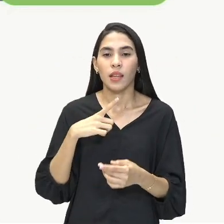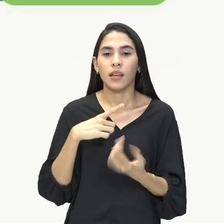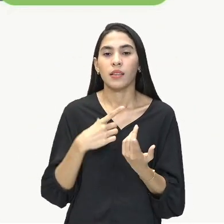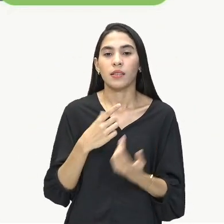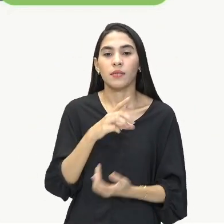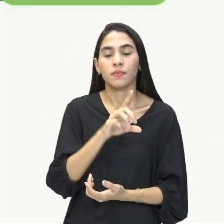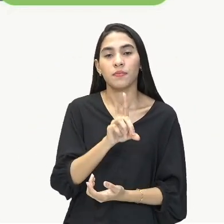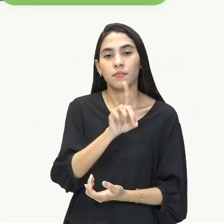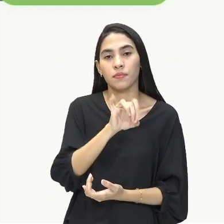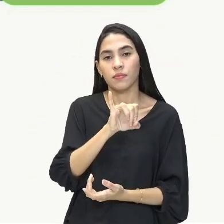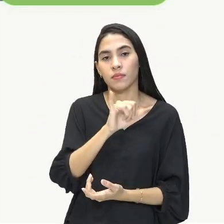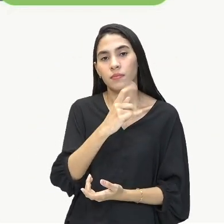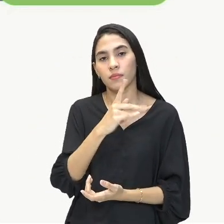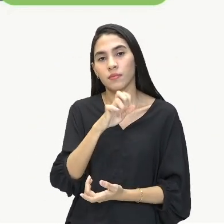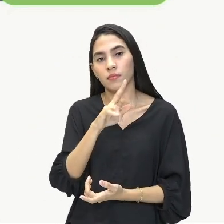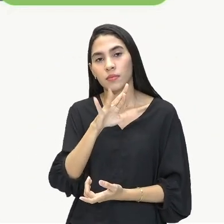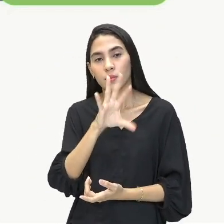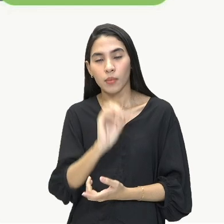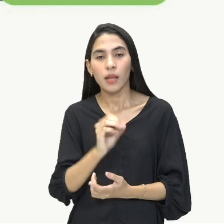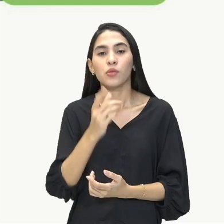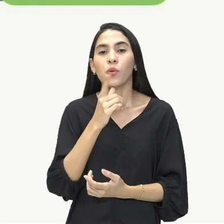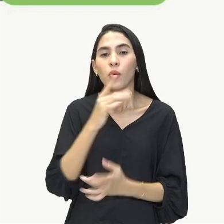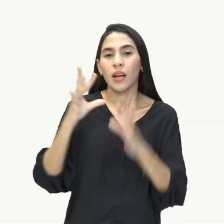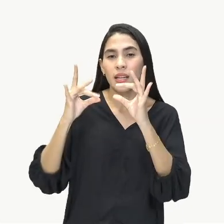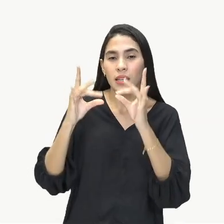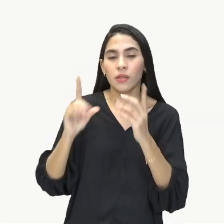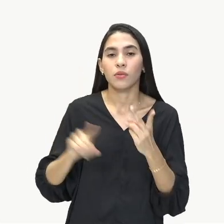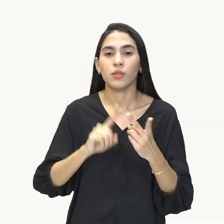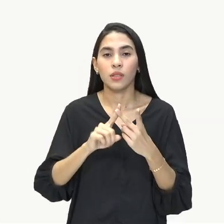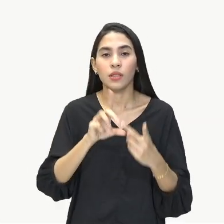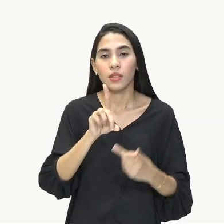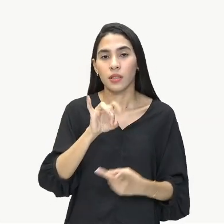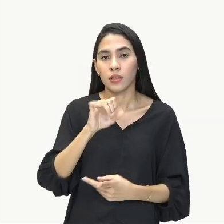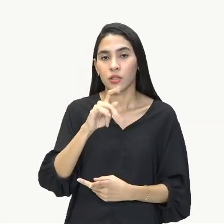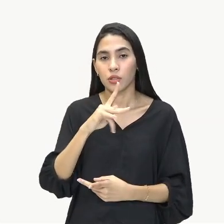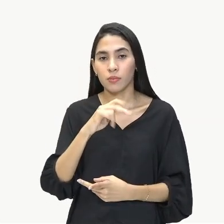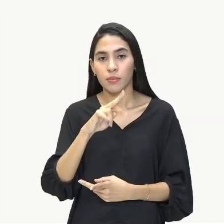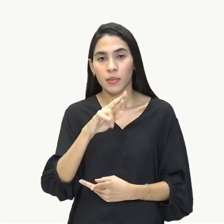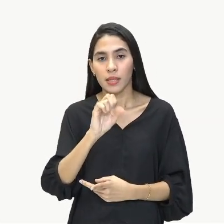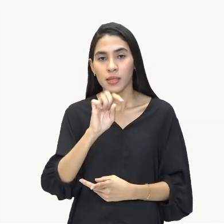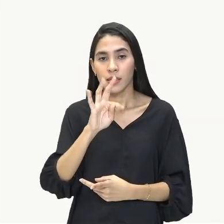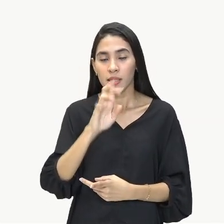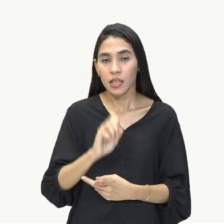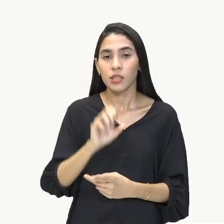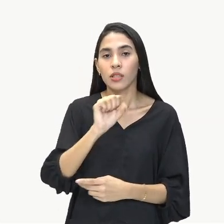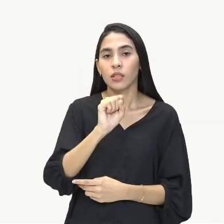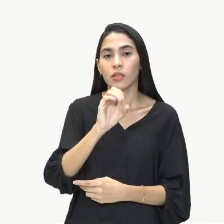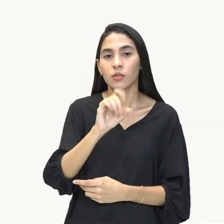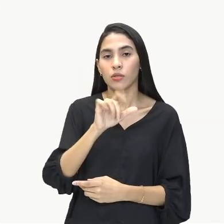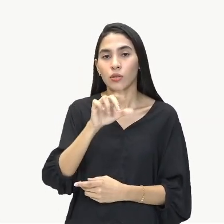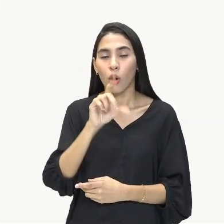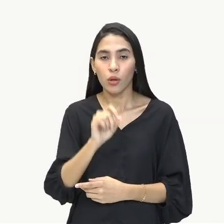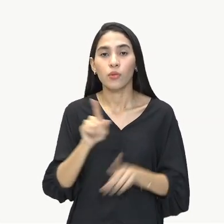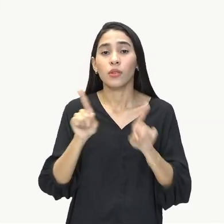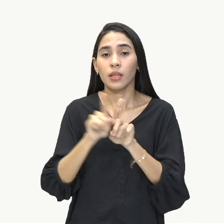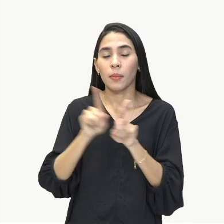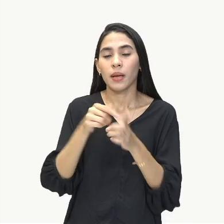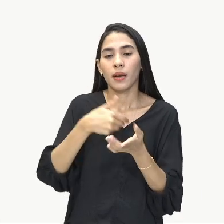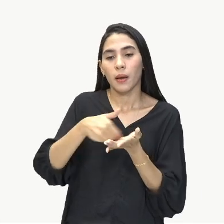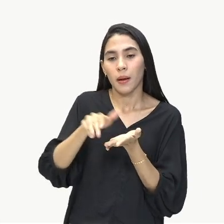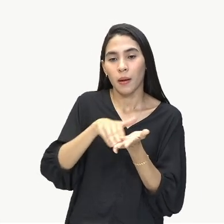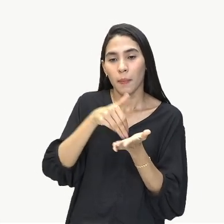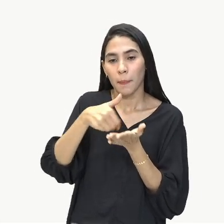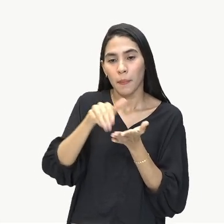um líquido e dispersante o sólido. E temos uma emulsão, né, a manteiga, que é